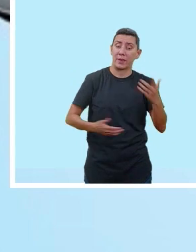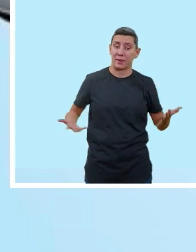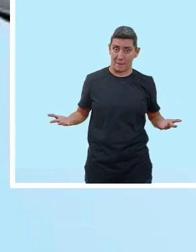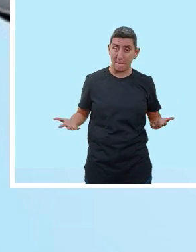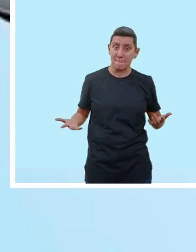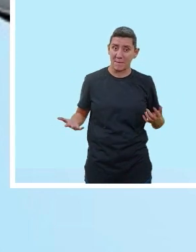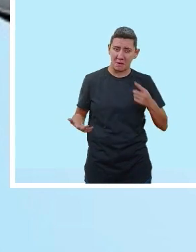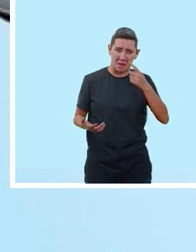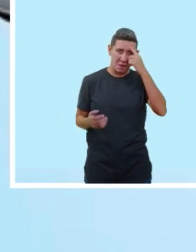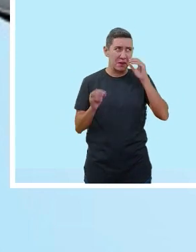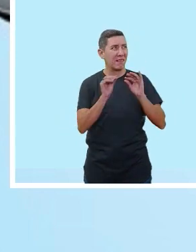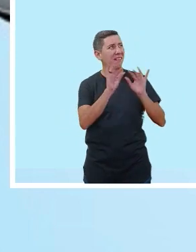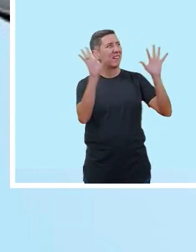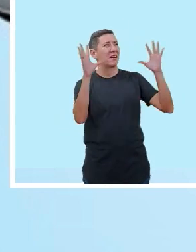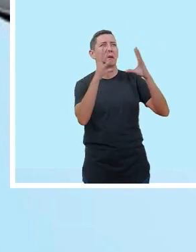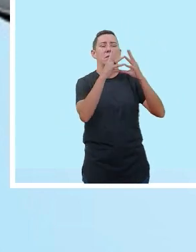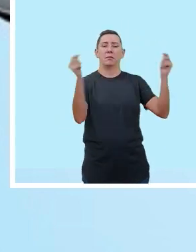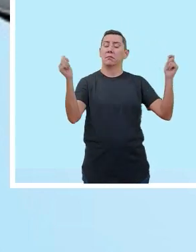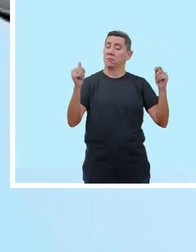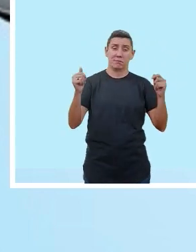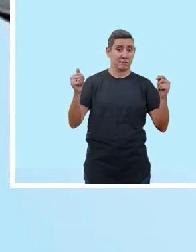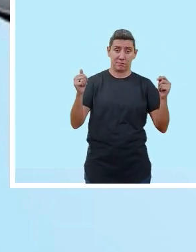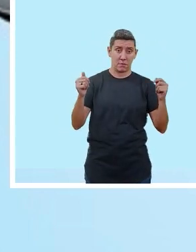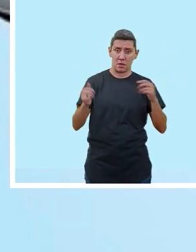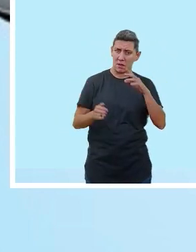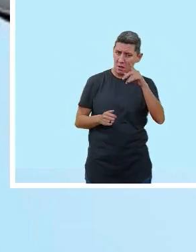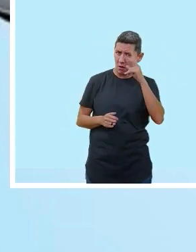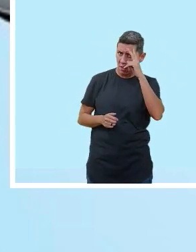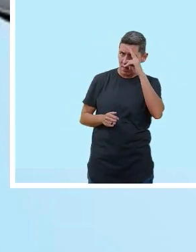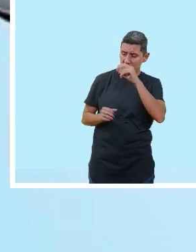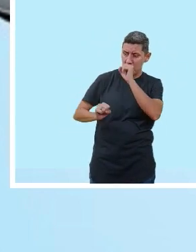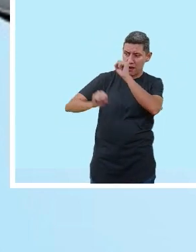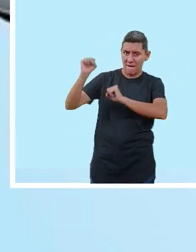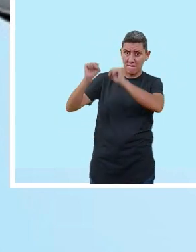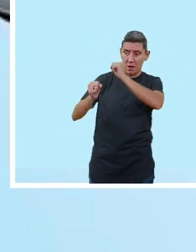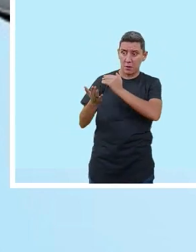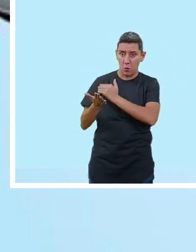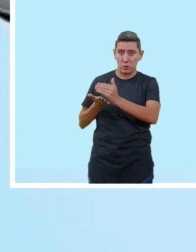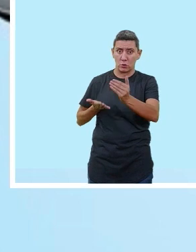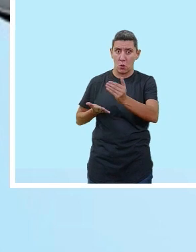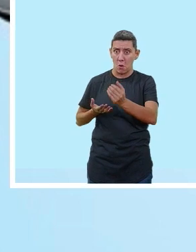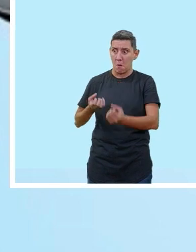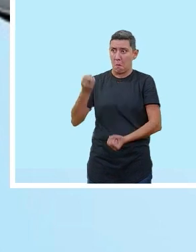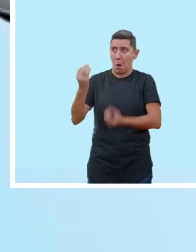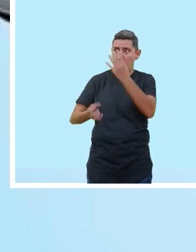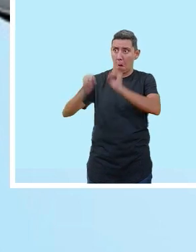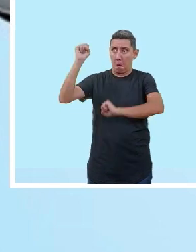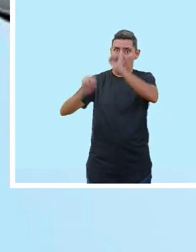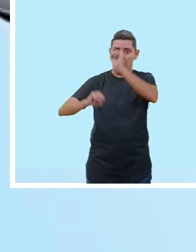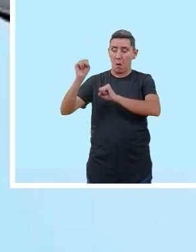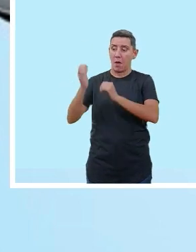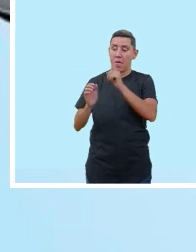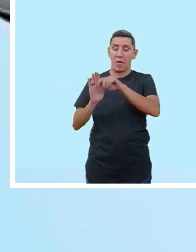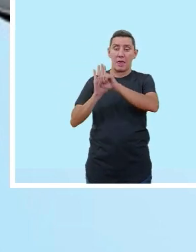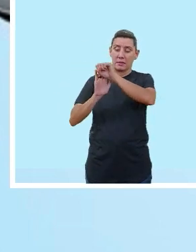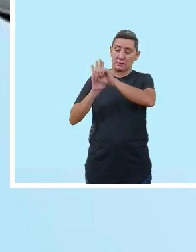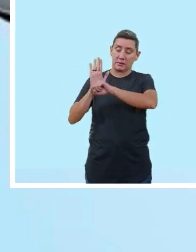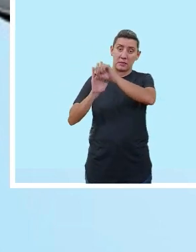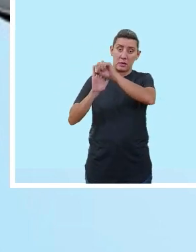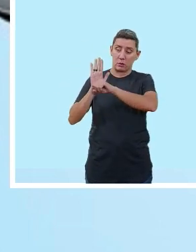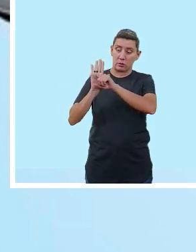planeta, ela começou a partir do século XIX. Então, a gente ainda está sofrendo as consequências das primeiras emissões,